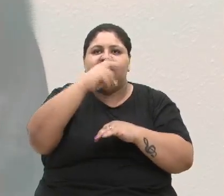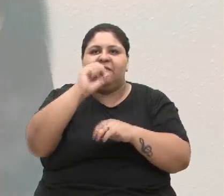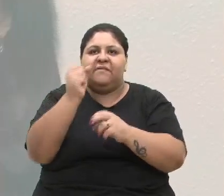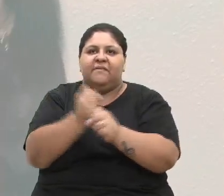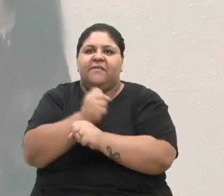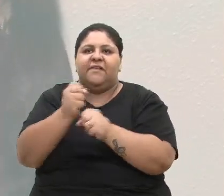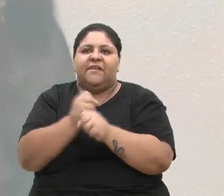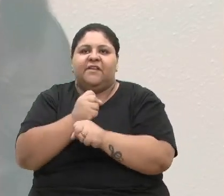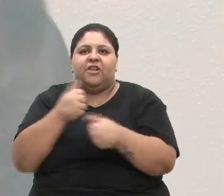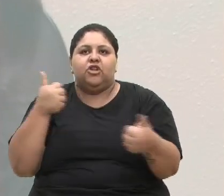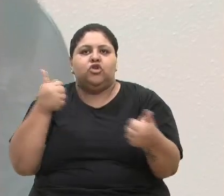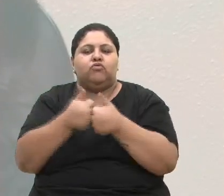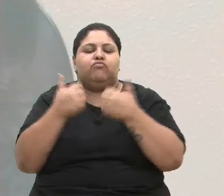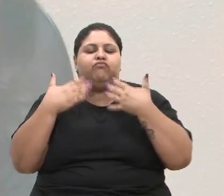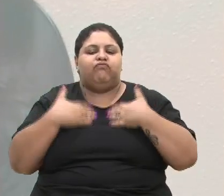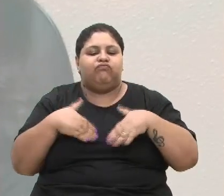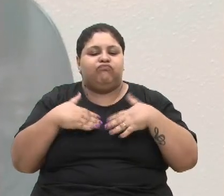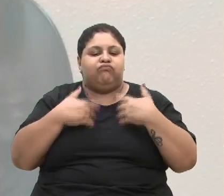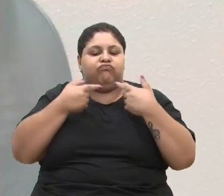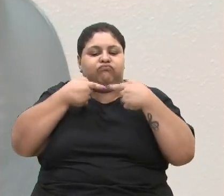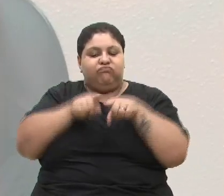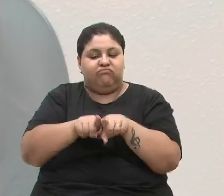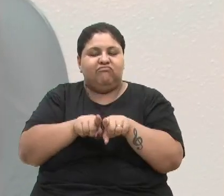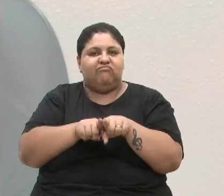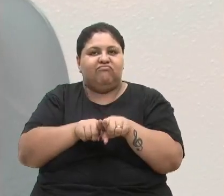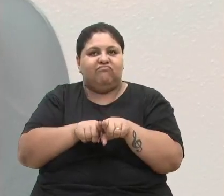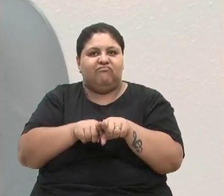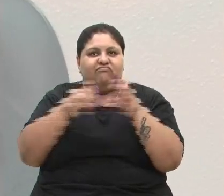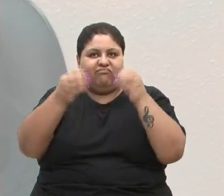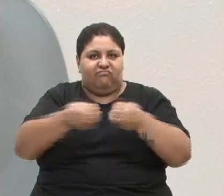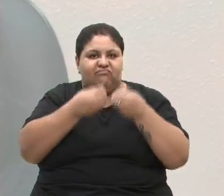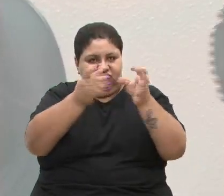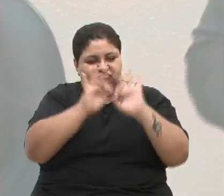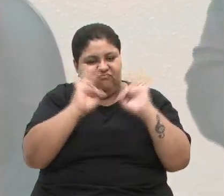tranquilamente, né, disputando nosso torneio e levando a nossa família. Muito obrigado.